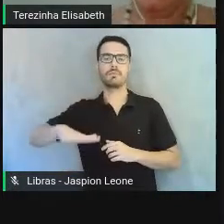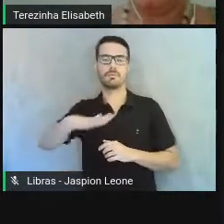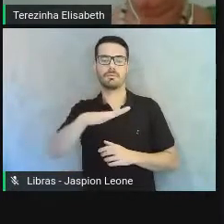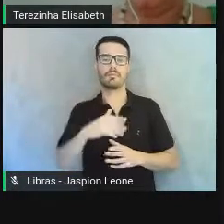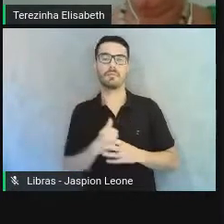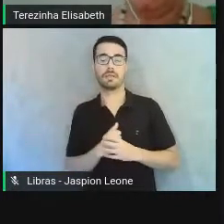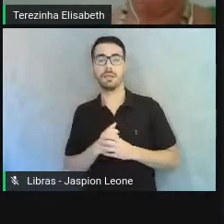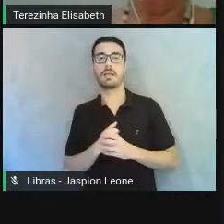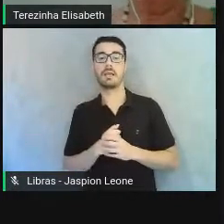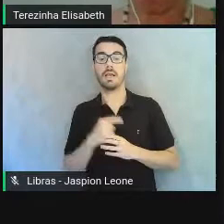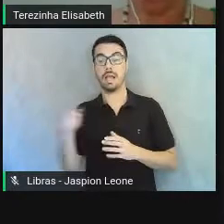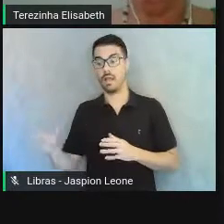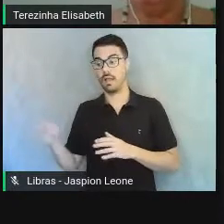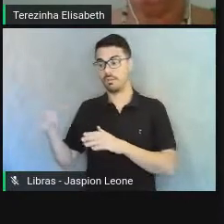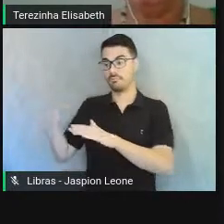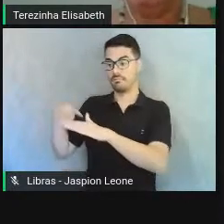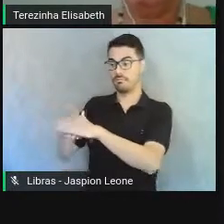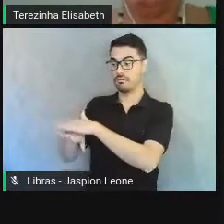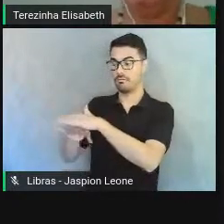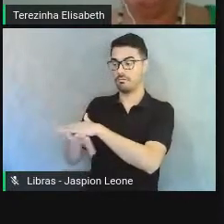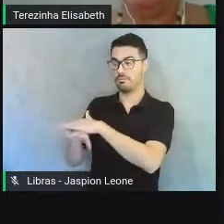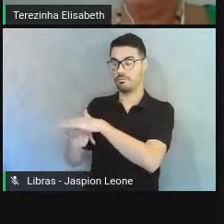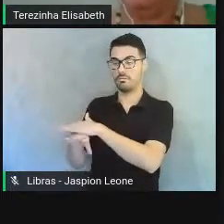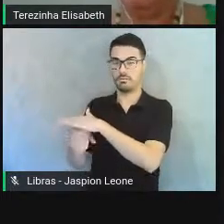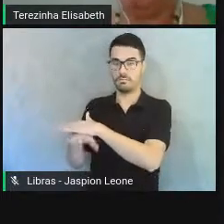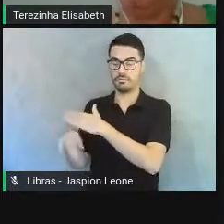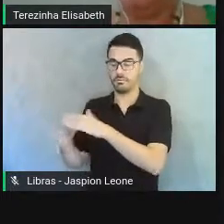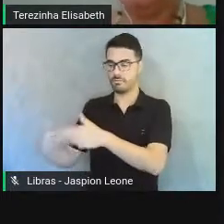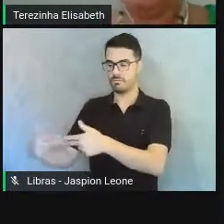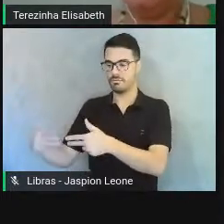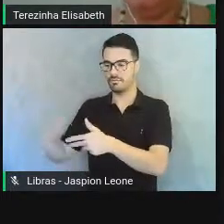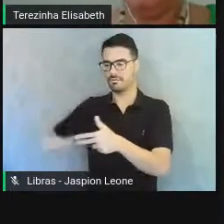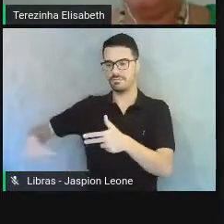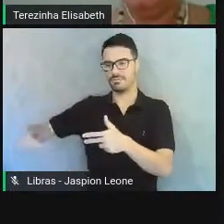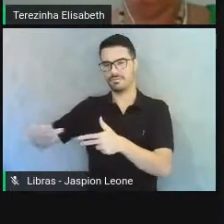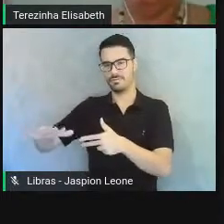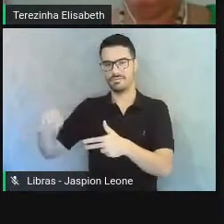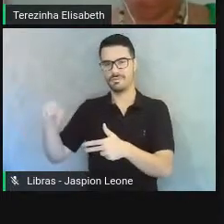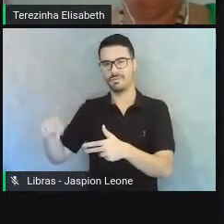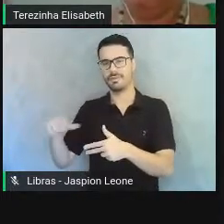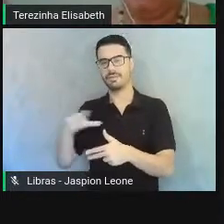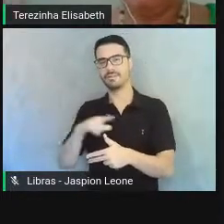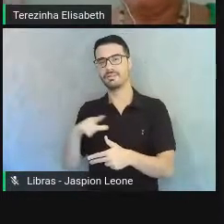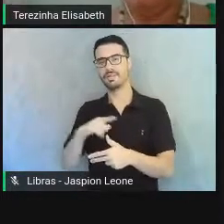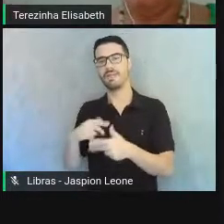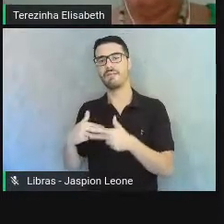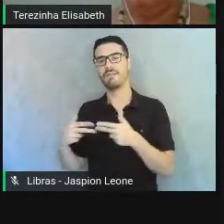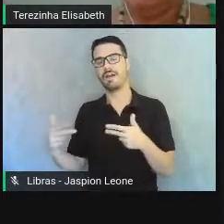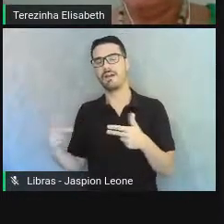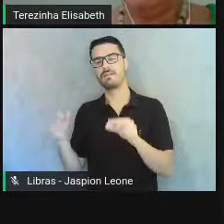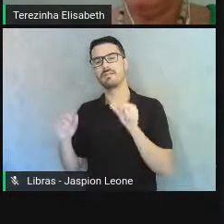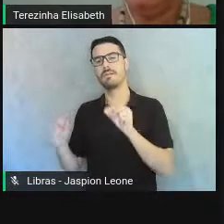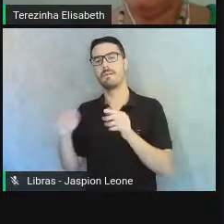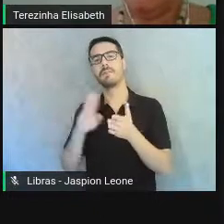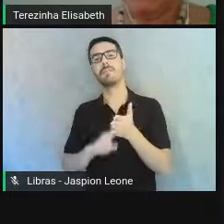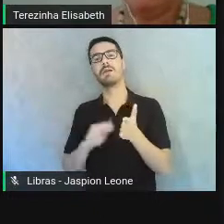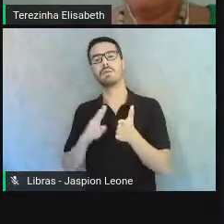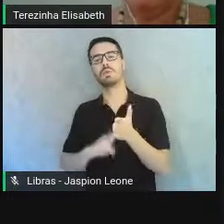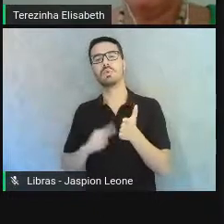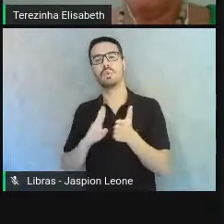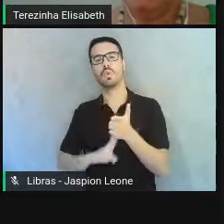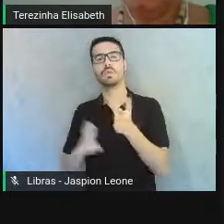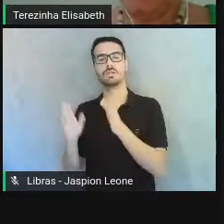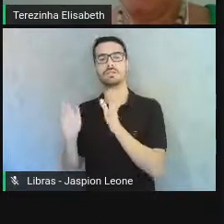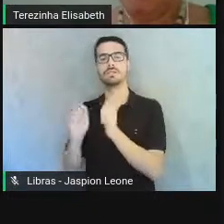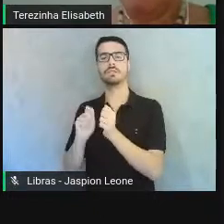dizer, a caixa de ferramentas, ela é composta, né, pelas metodologias